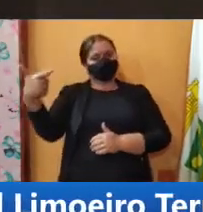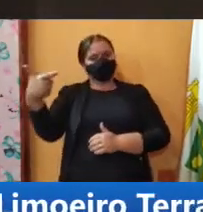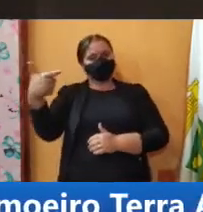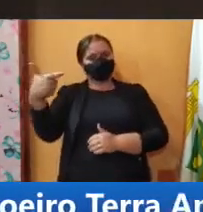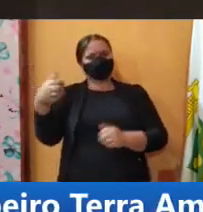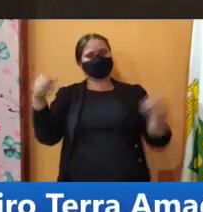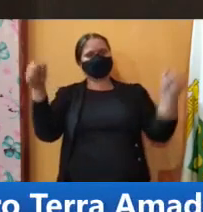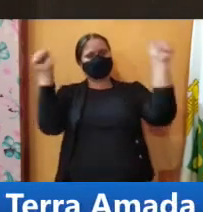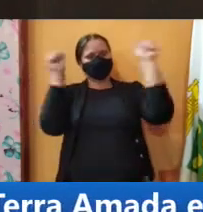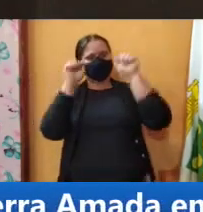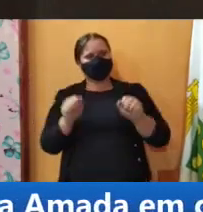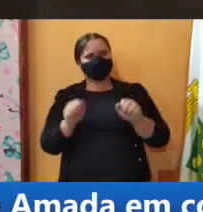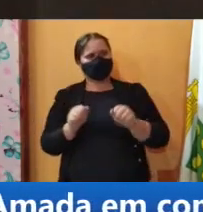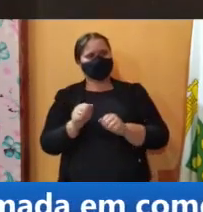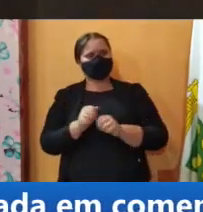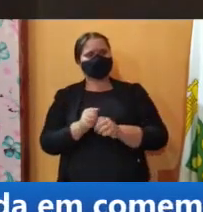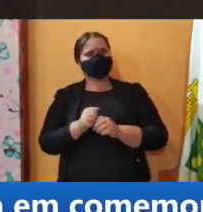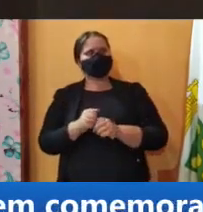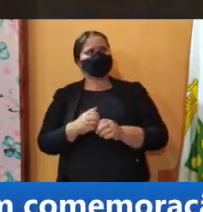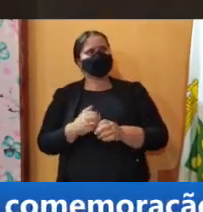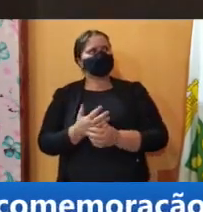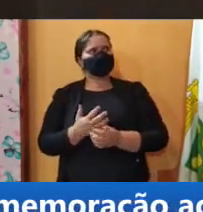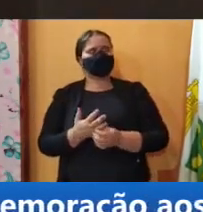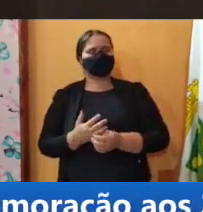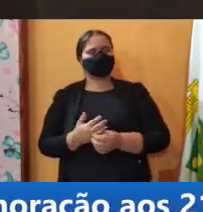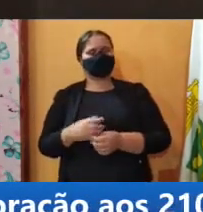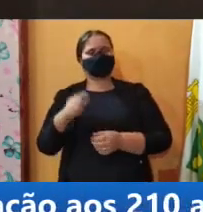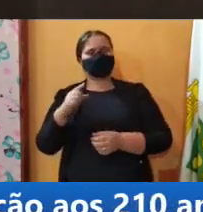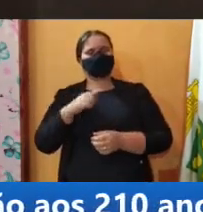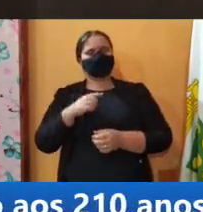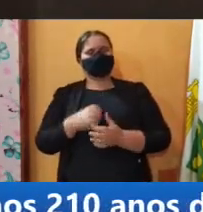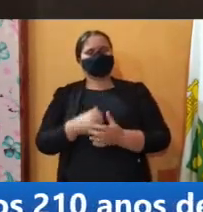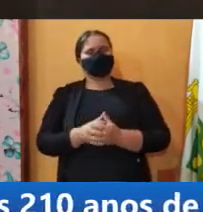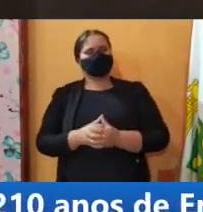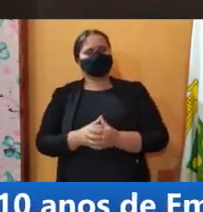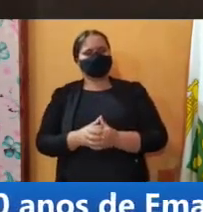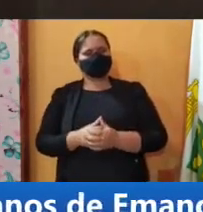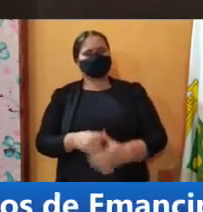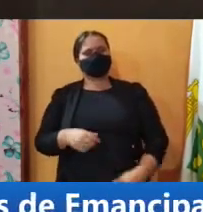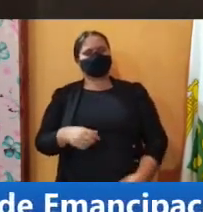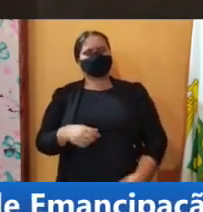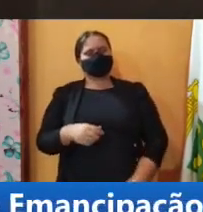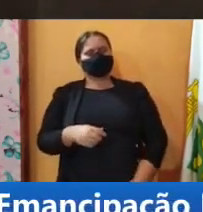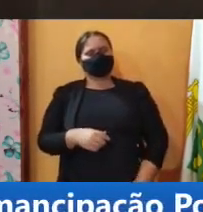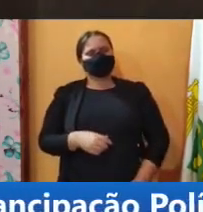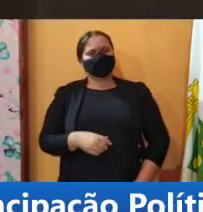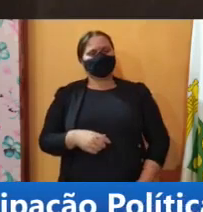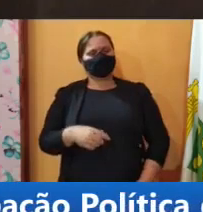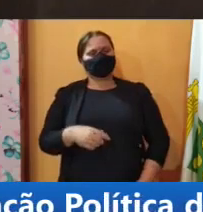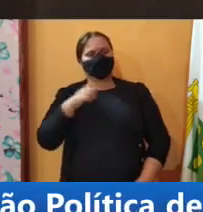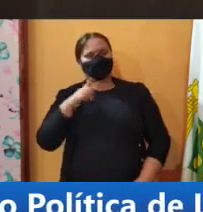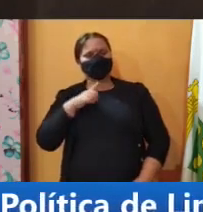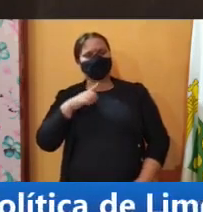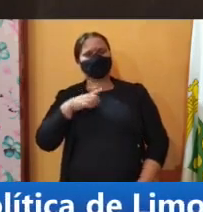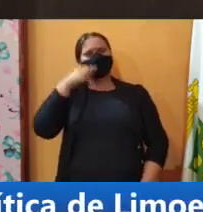com de Welker, do Wilker. 22 com de Wilker. Então está faltando um